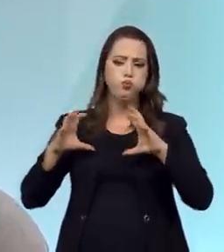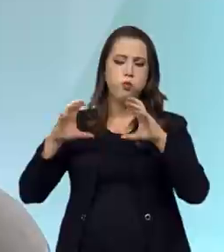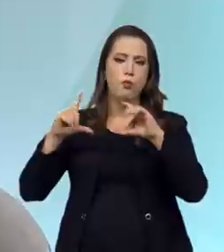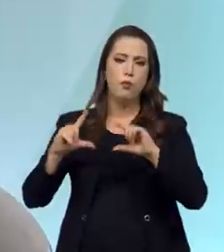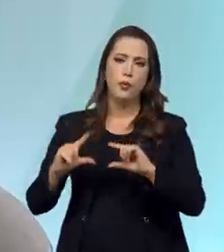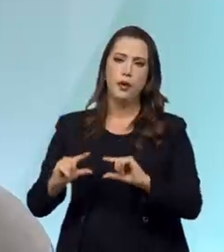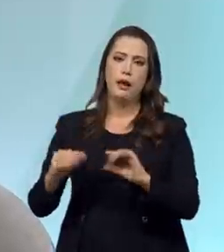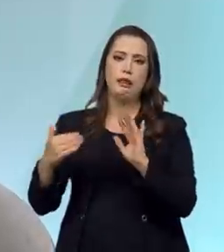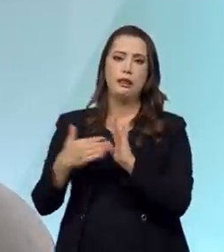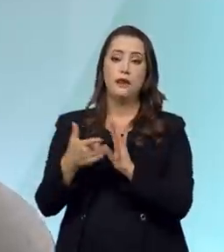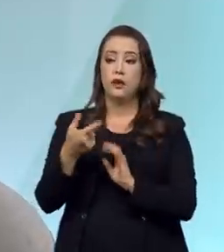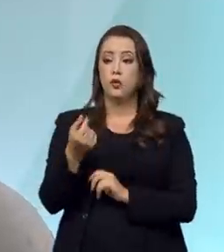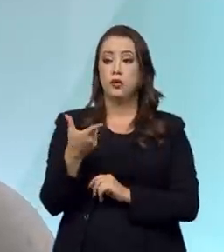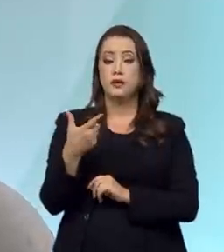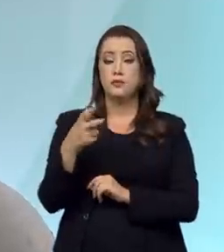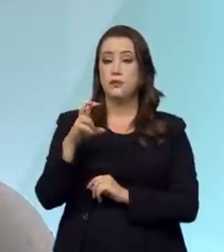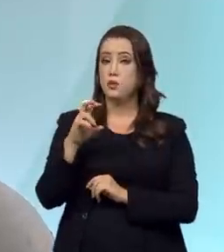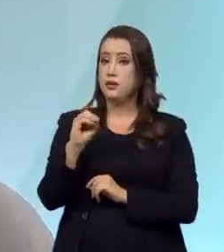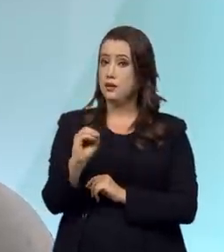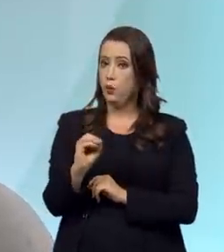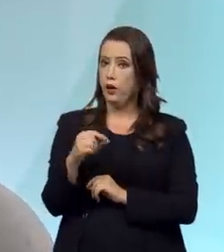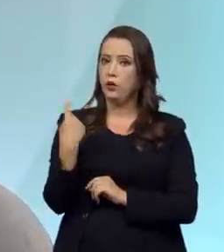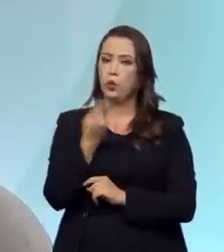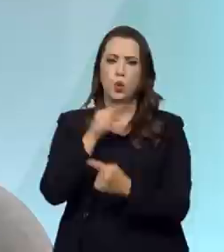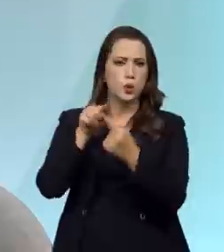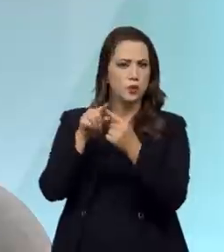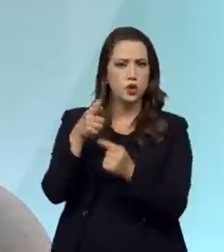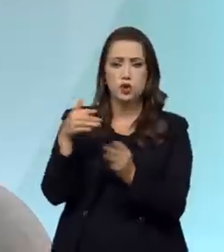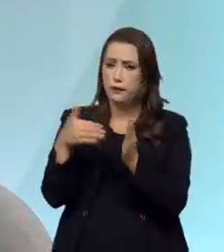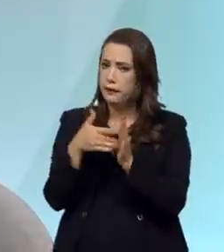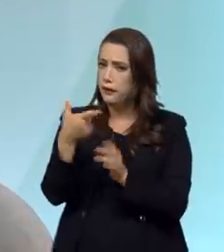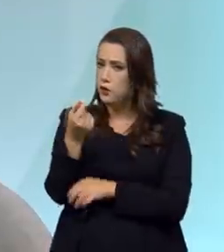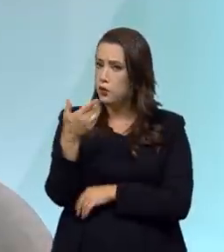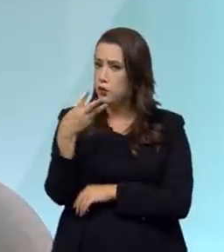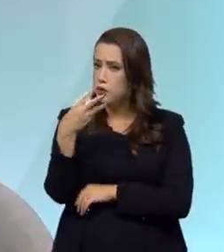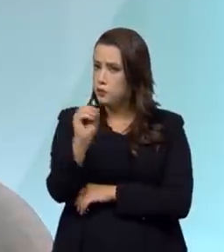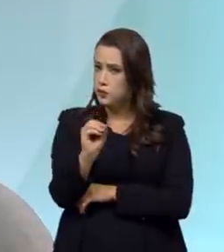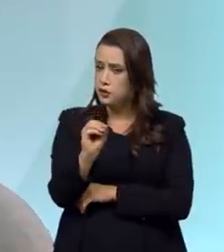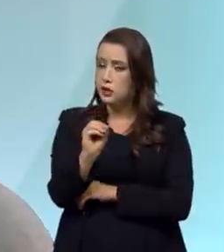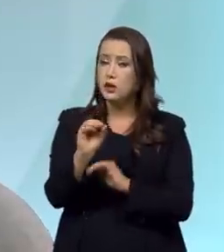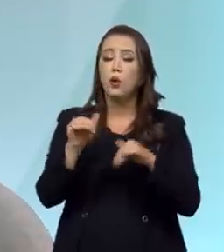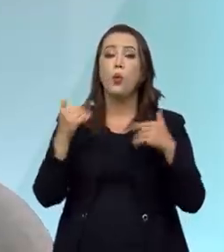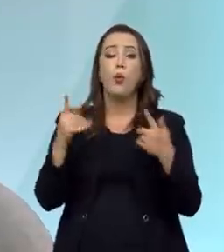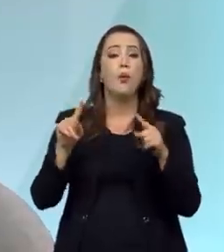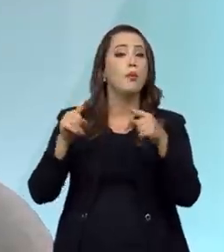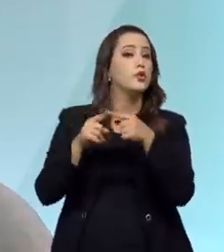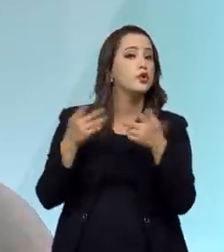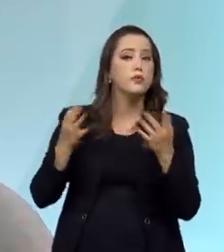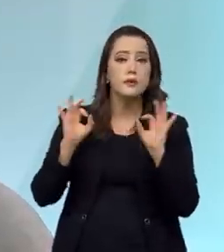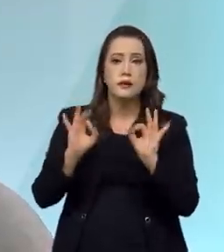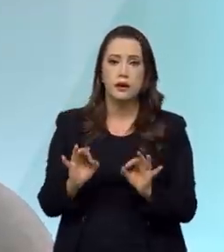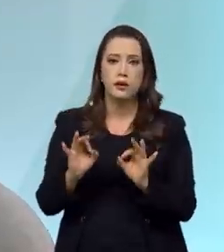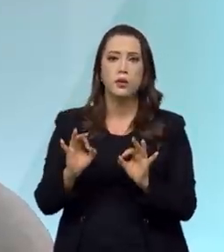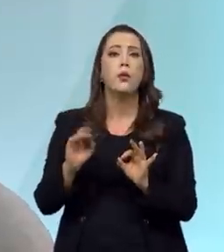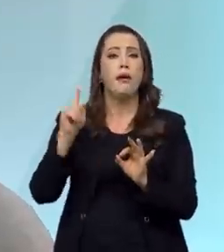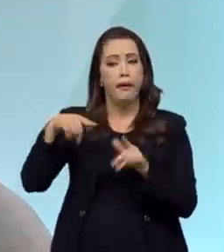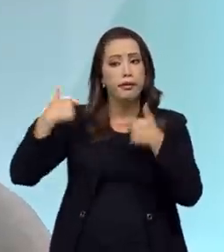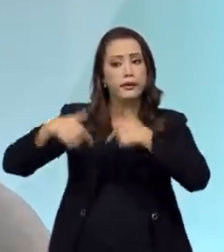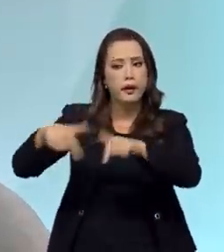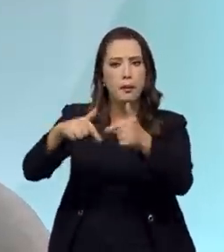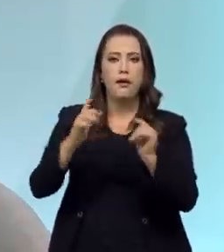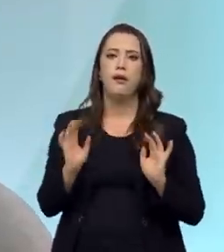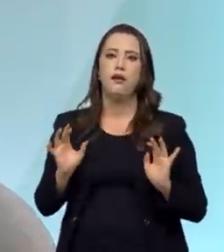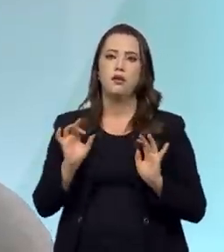2030 Qual o grande desafio não é só se comprometer eu tenho um compromisso uma meta é agir o Brasil